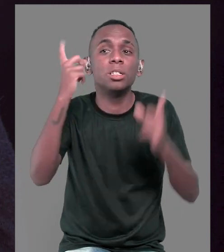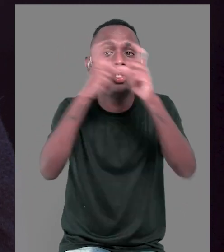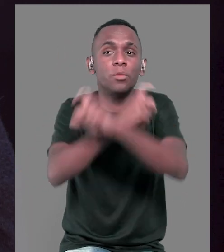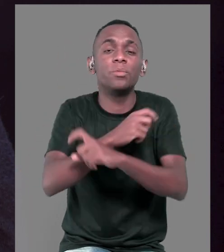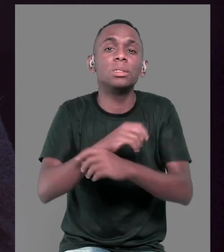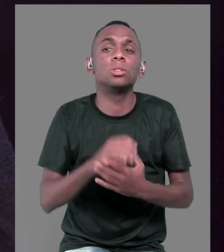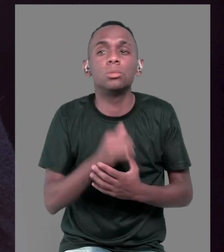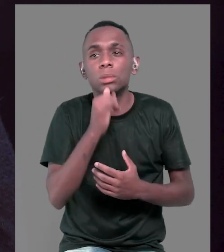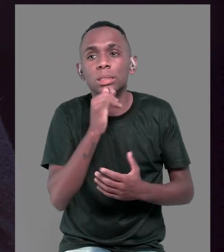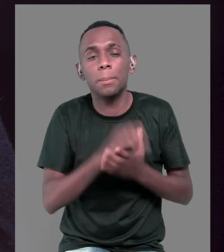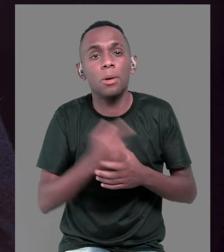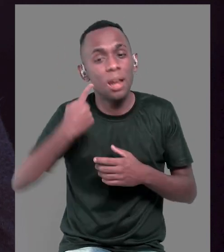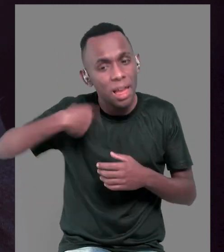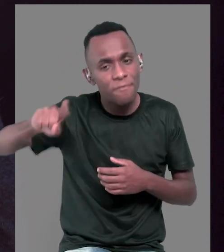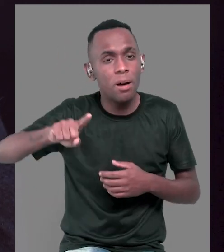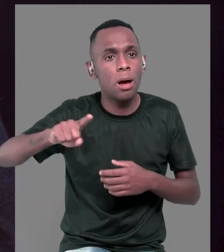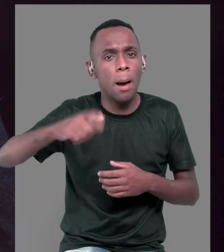Uma decisão complexa